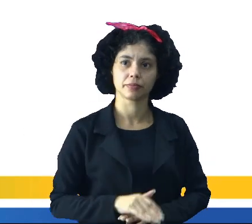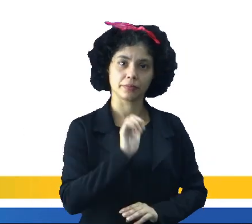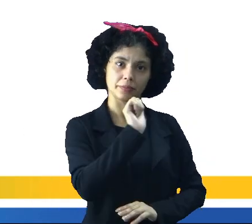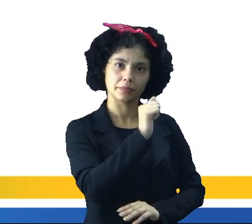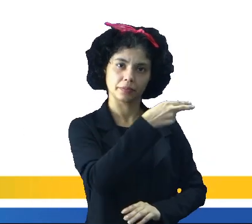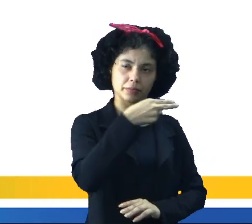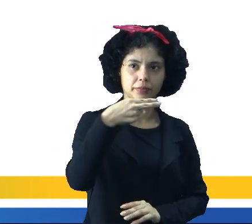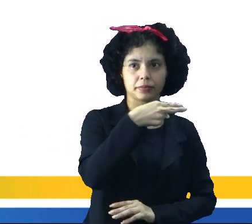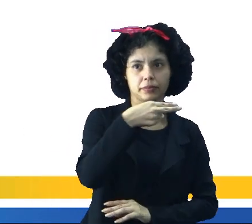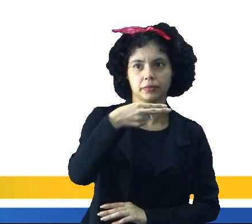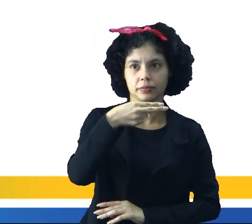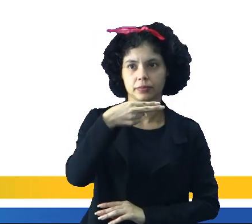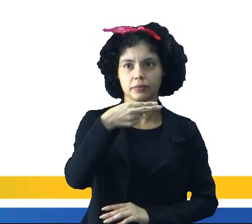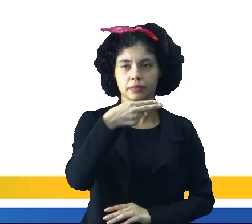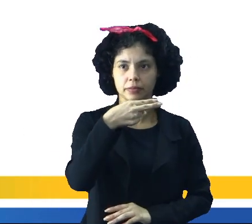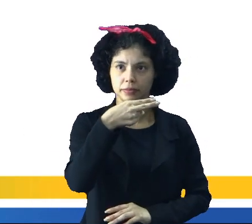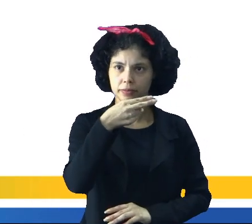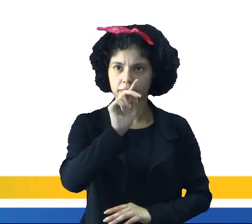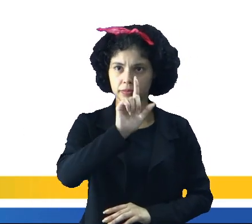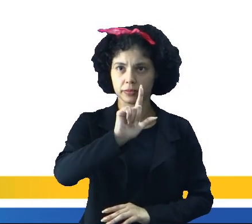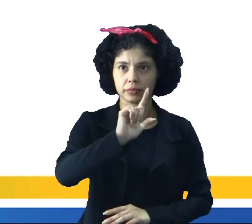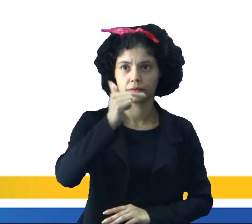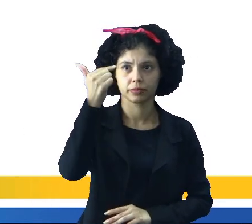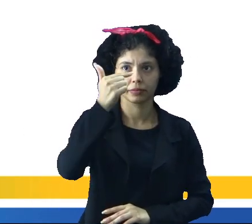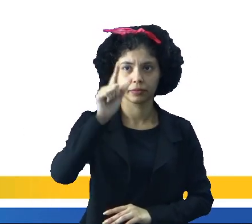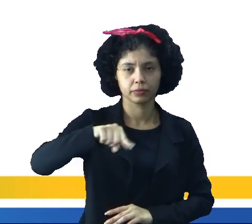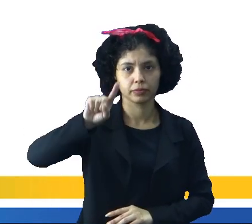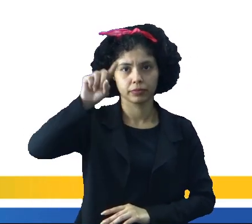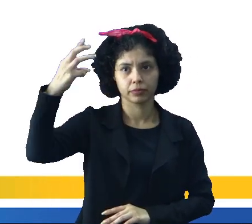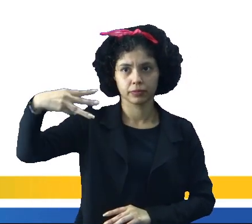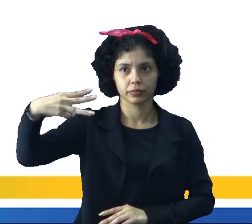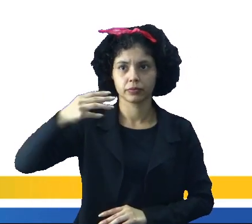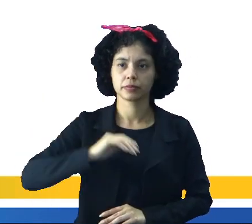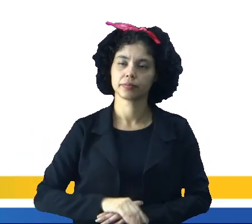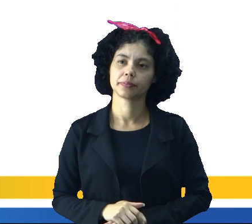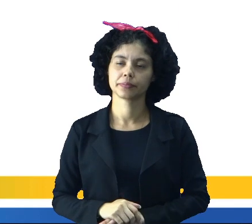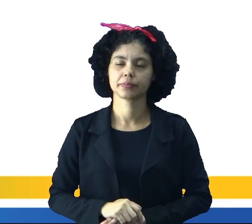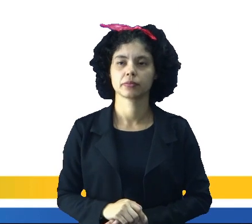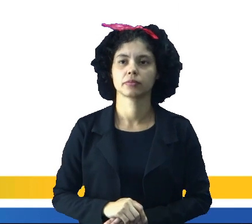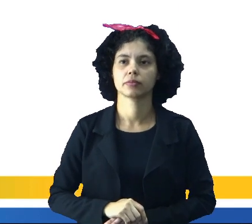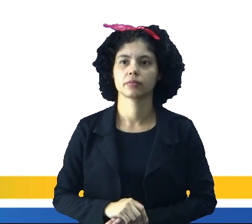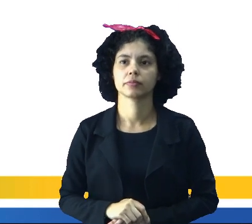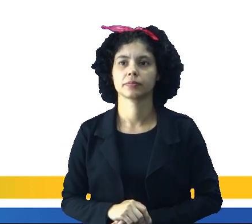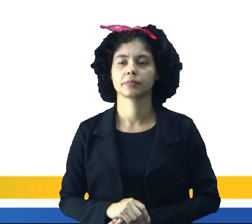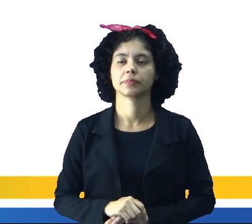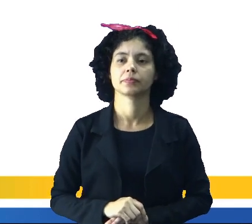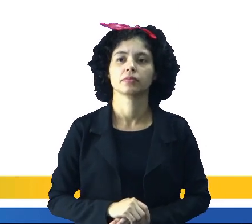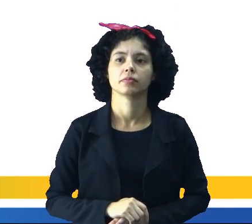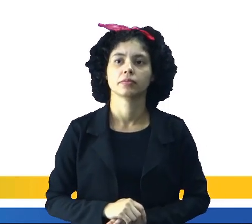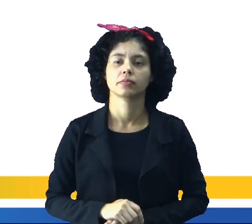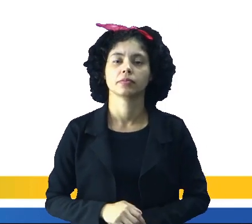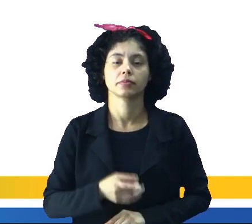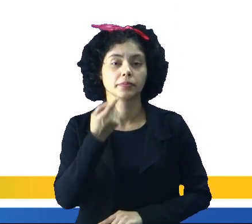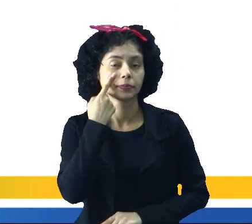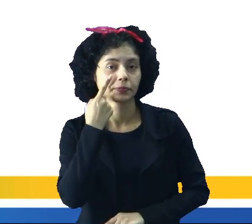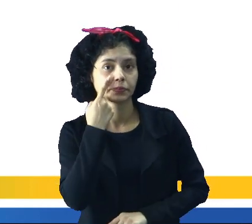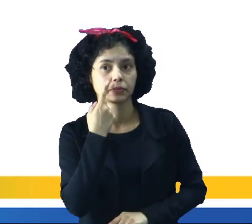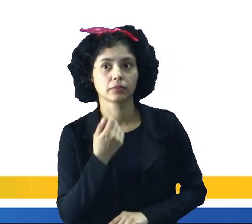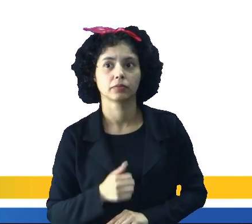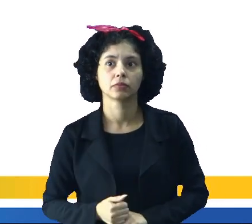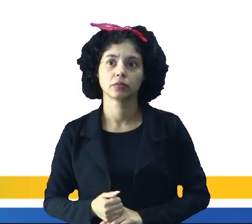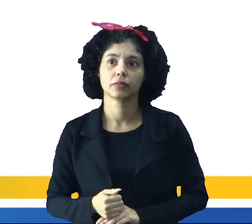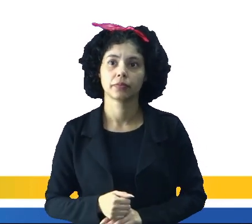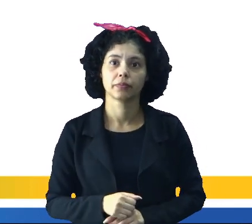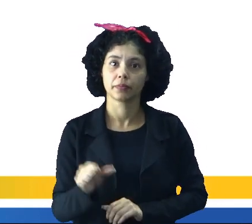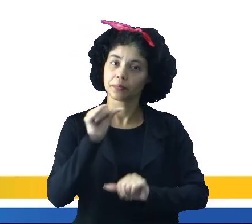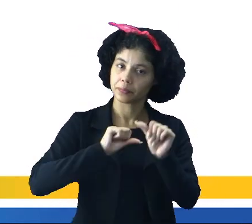meu A, aí ó, o A igual L ao quadrado raiz de 3 sobre 4. Então, observa aí que eu vou